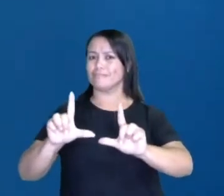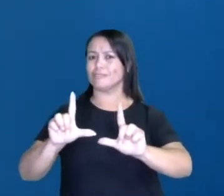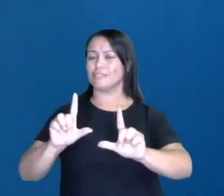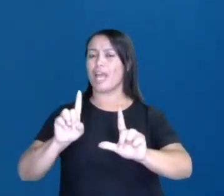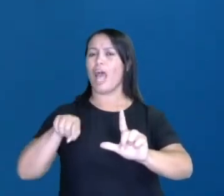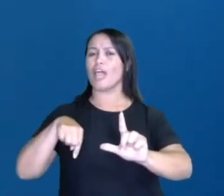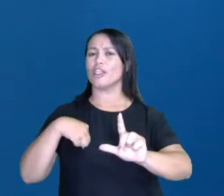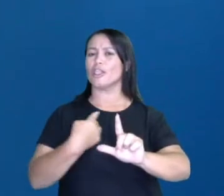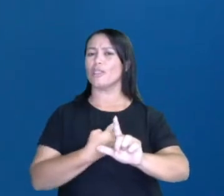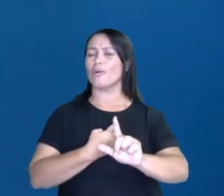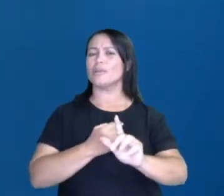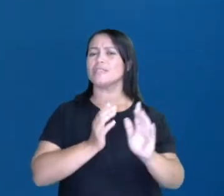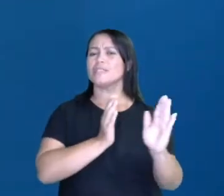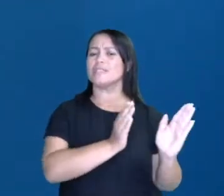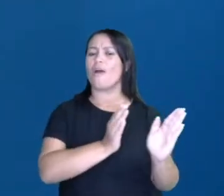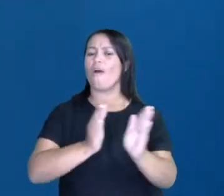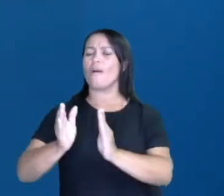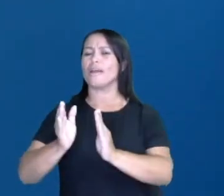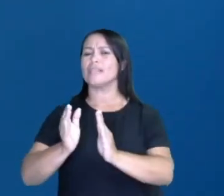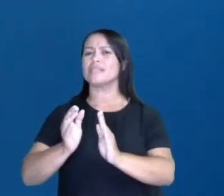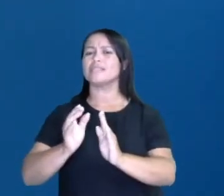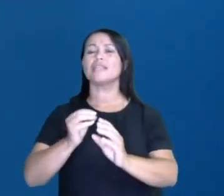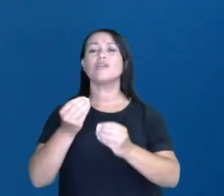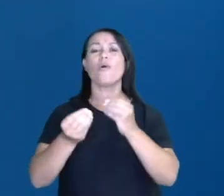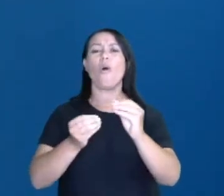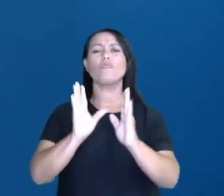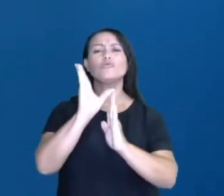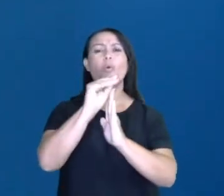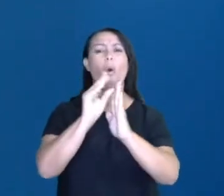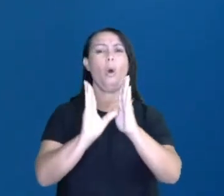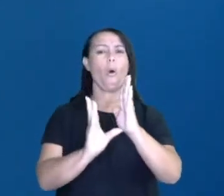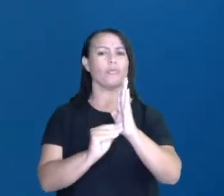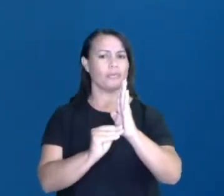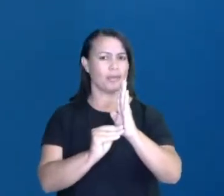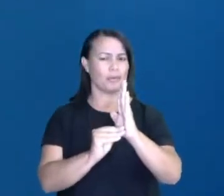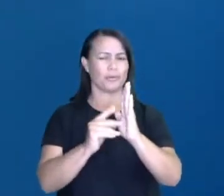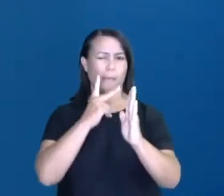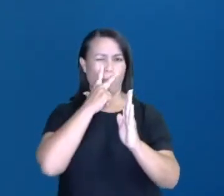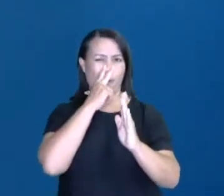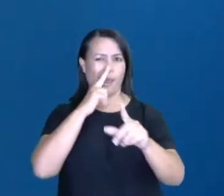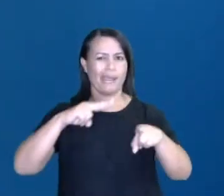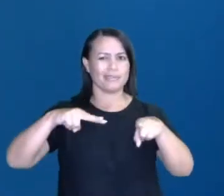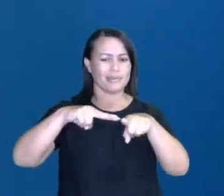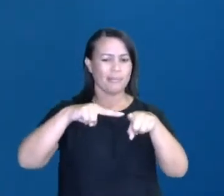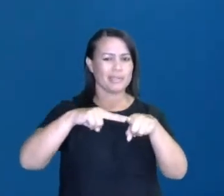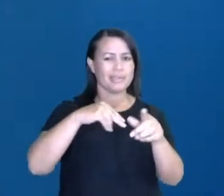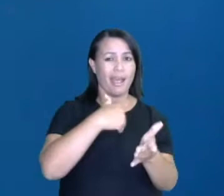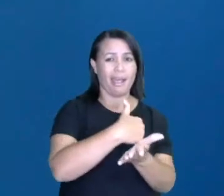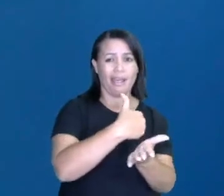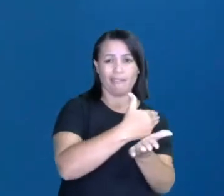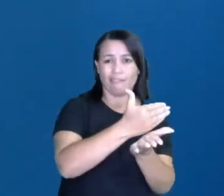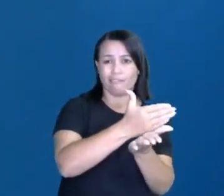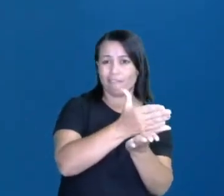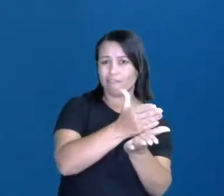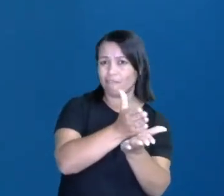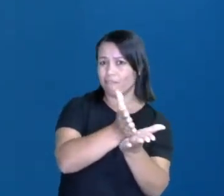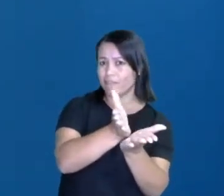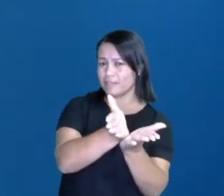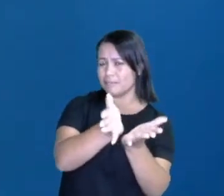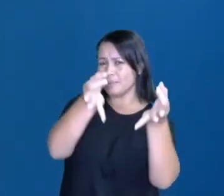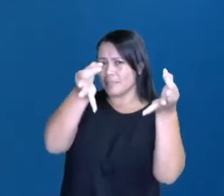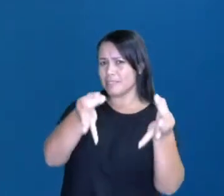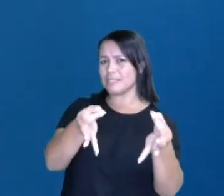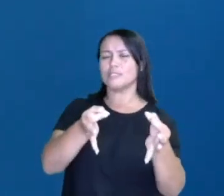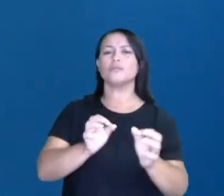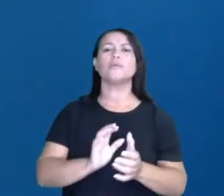nossa divisão de conteúdo. Vamos dividir o nosso conteúdo em fatias, como se fosse uma pizza, né? Vamos dividir bem